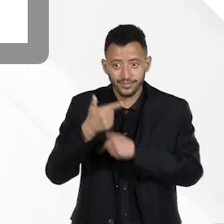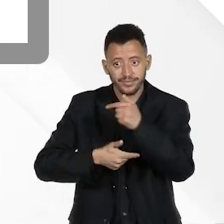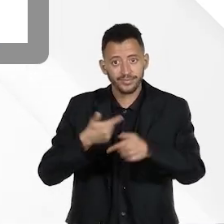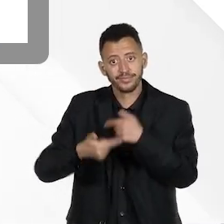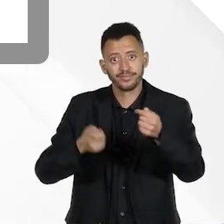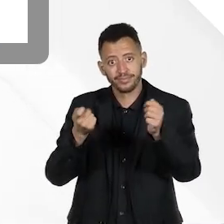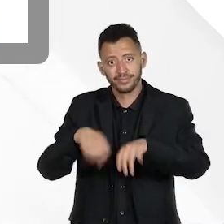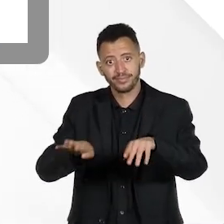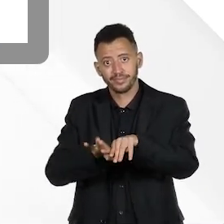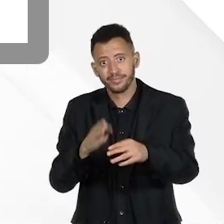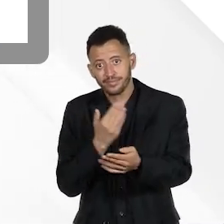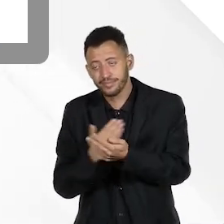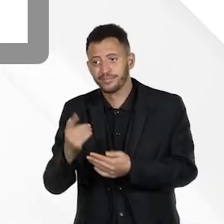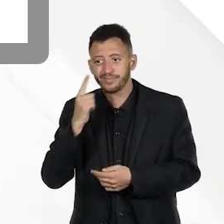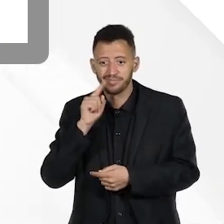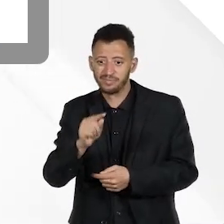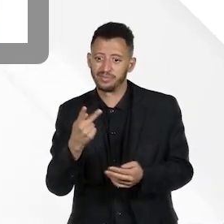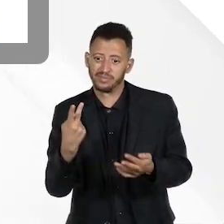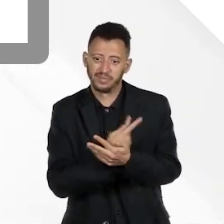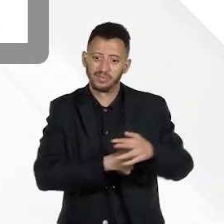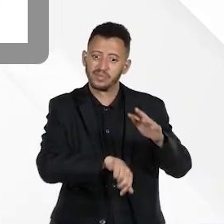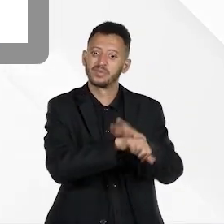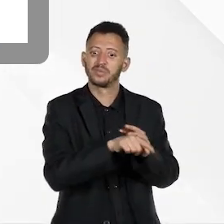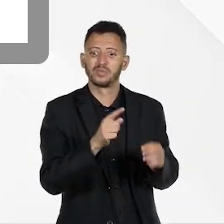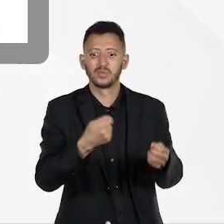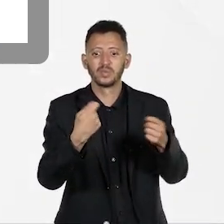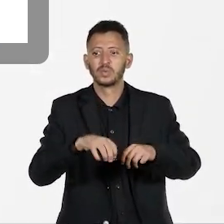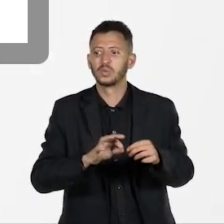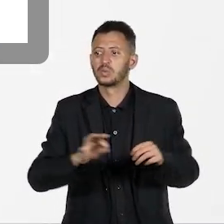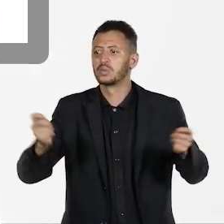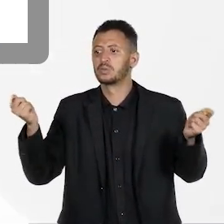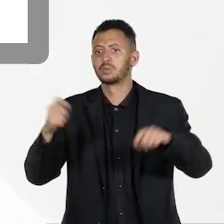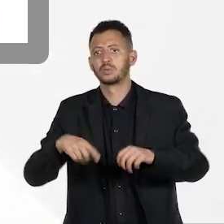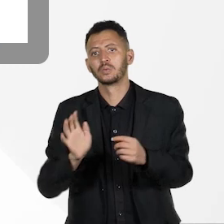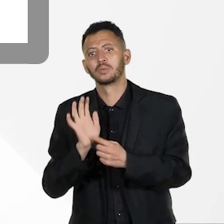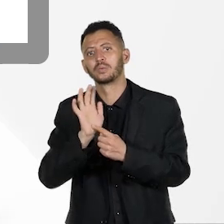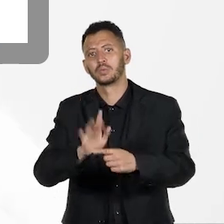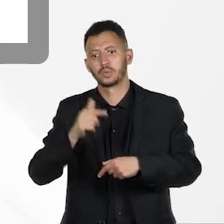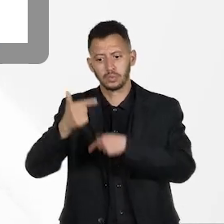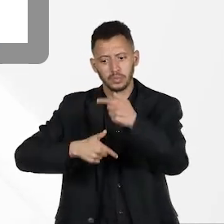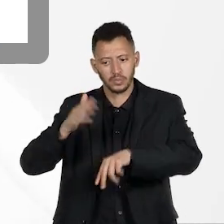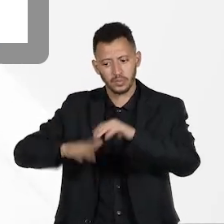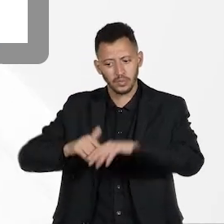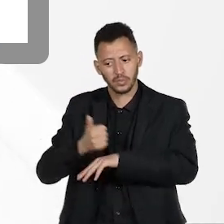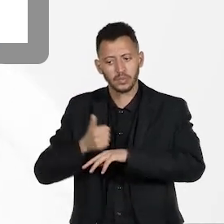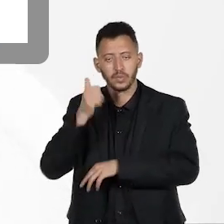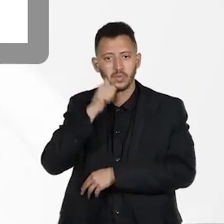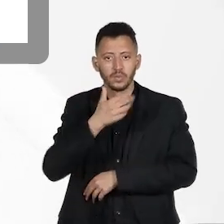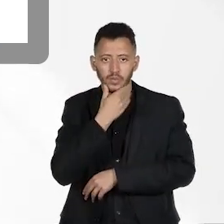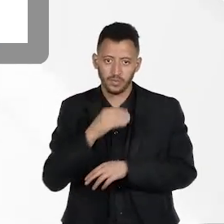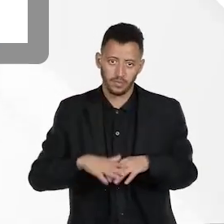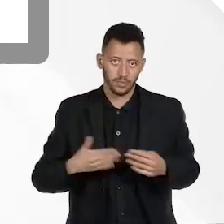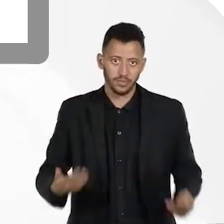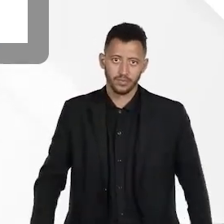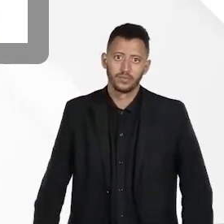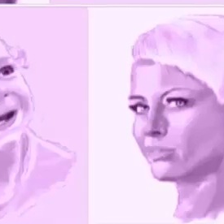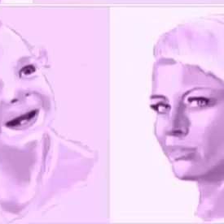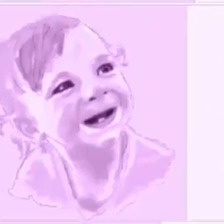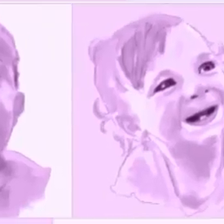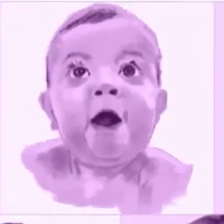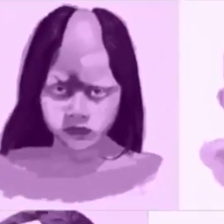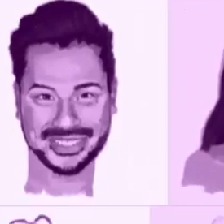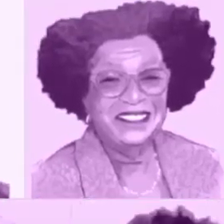que explorou o trabalho naquelas condições ilícitas vai depender da extensão dos danos causados aos trabalhadores e às